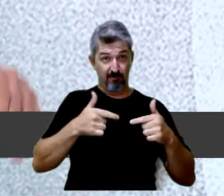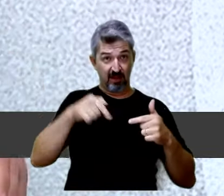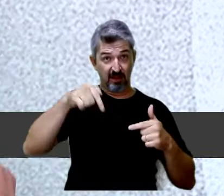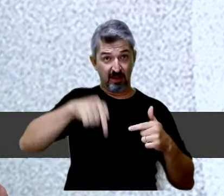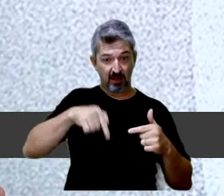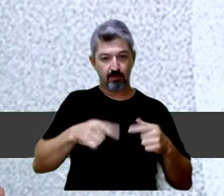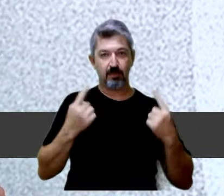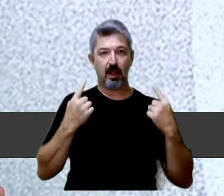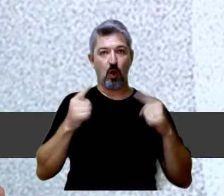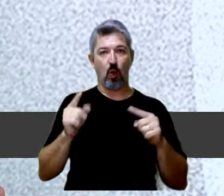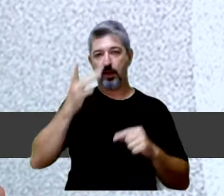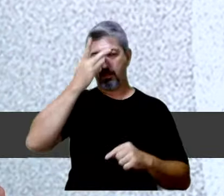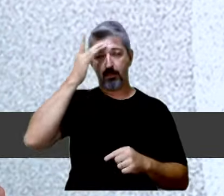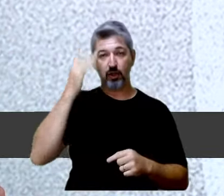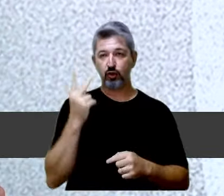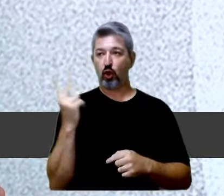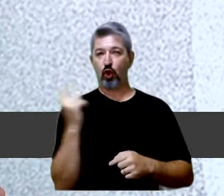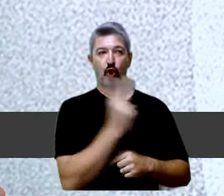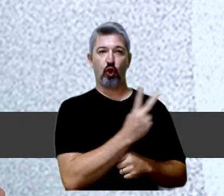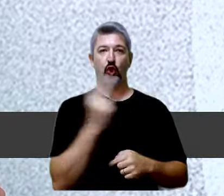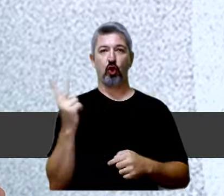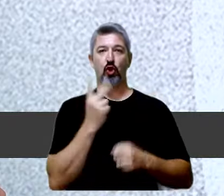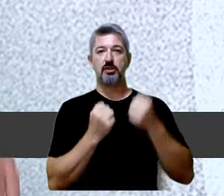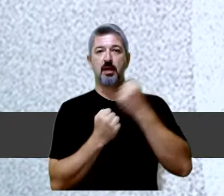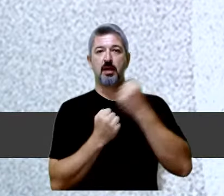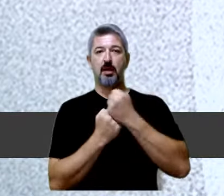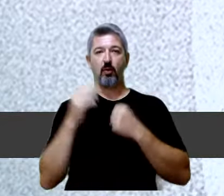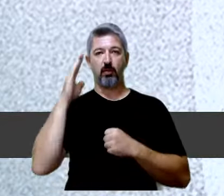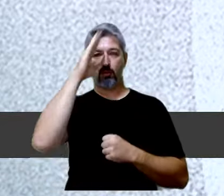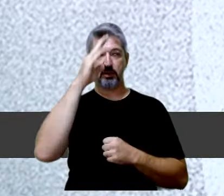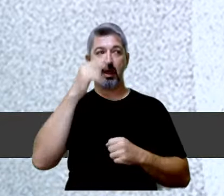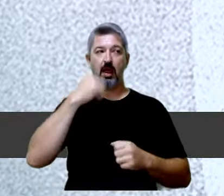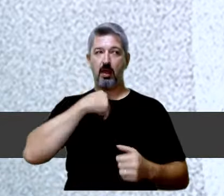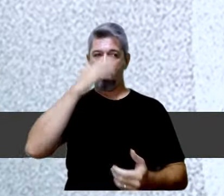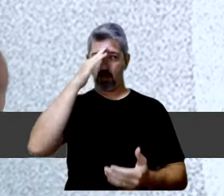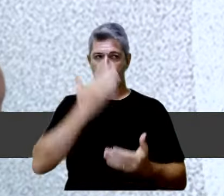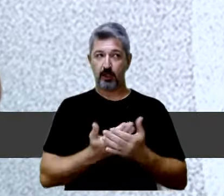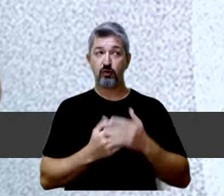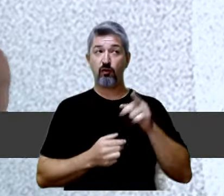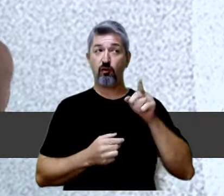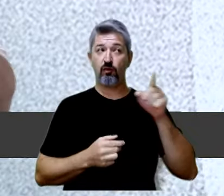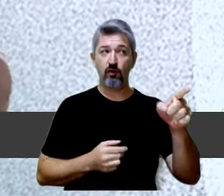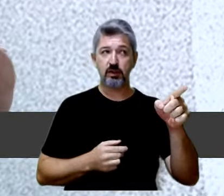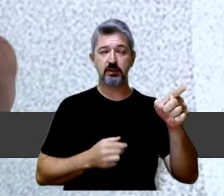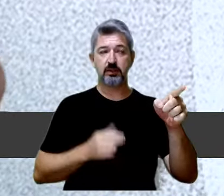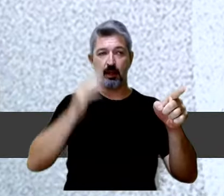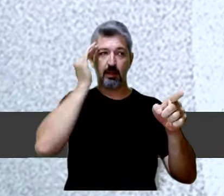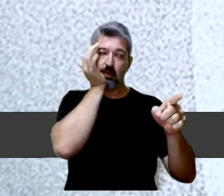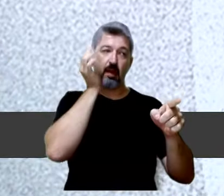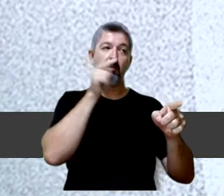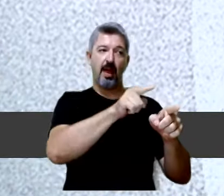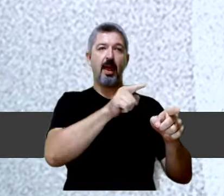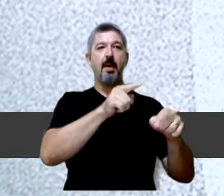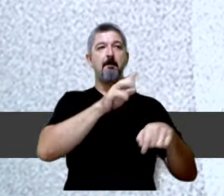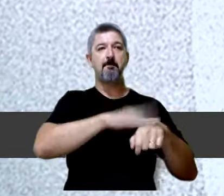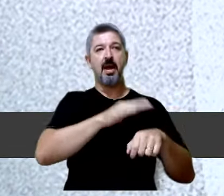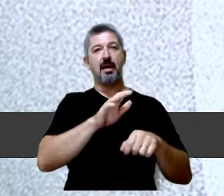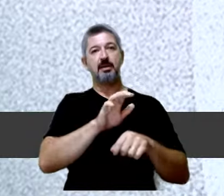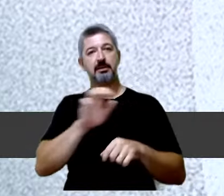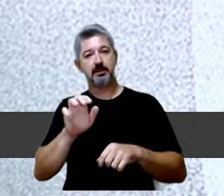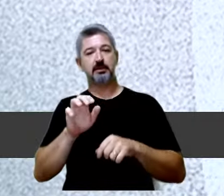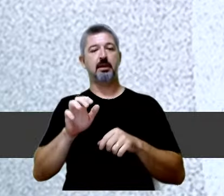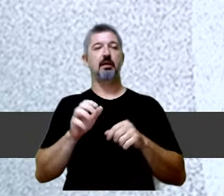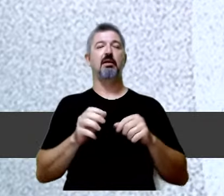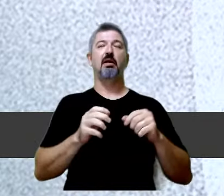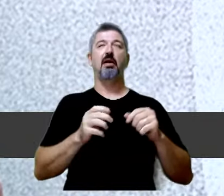bolsonaristas eh e eu acredito que você faz parte do do campo Progressista do mesmo campo e apesar das Diferenças